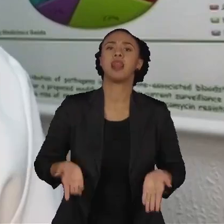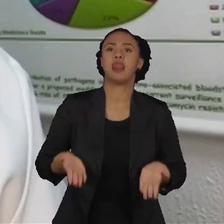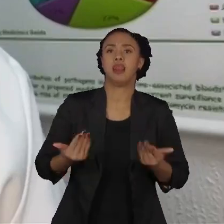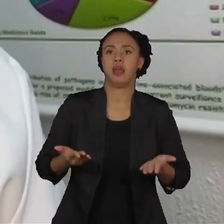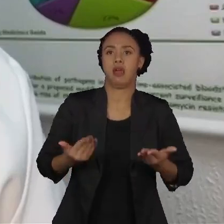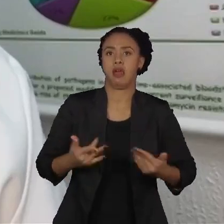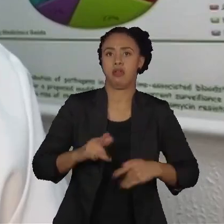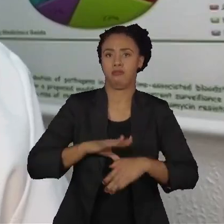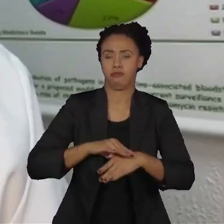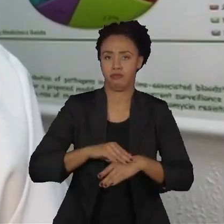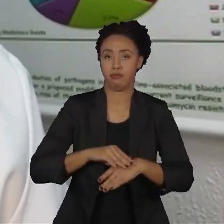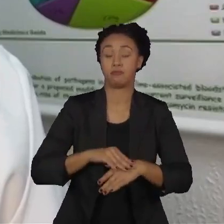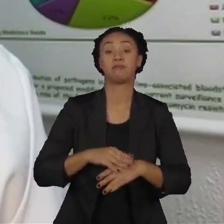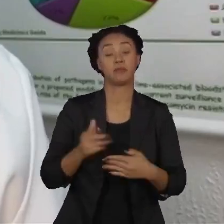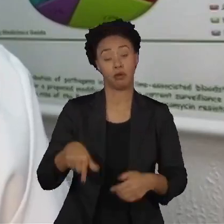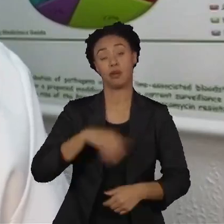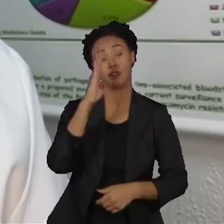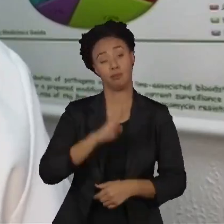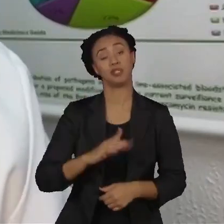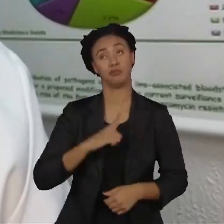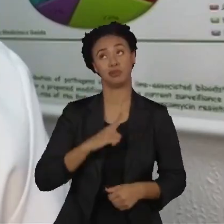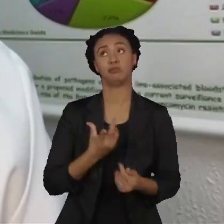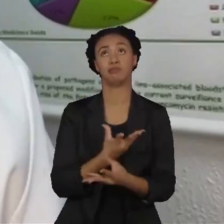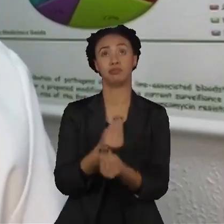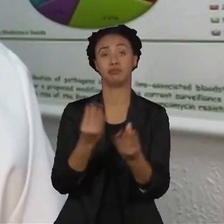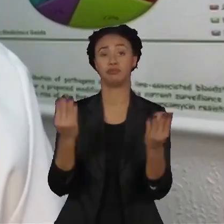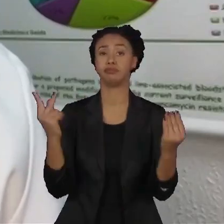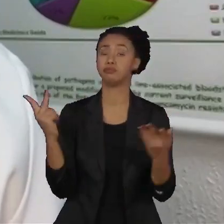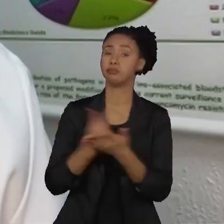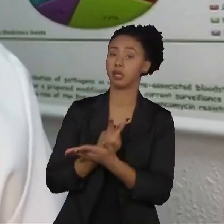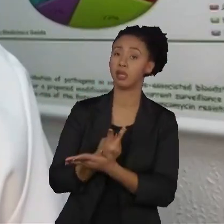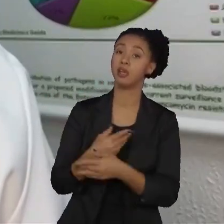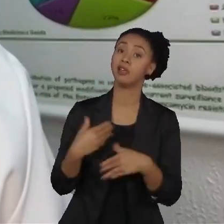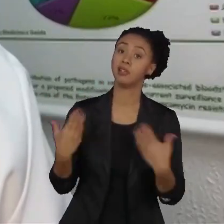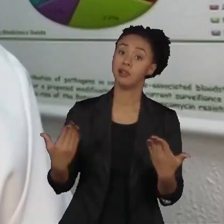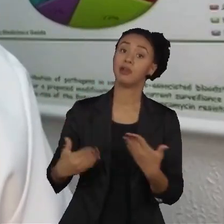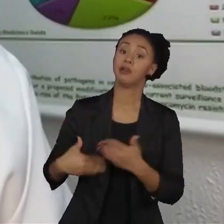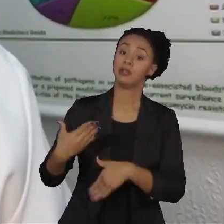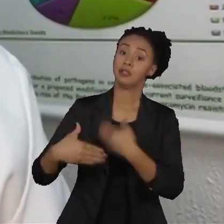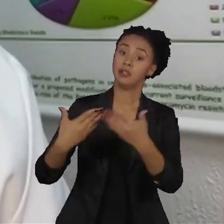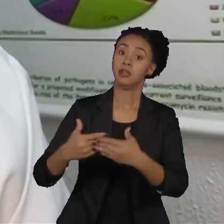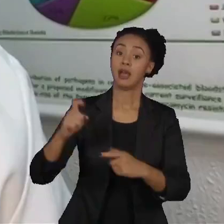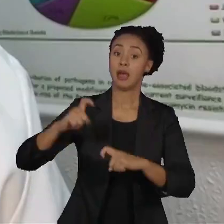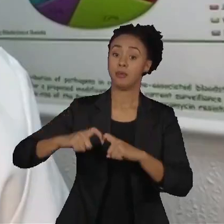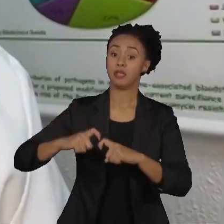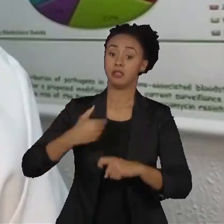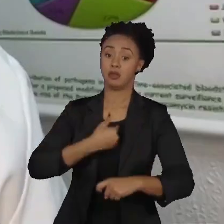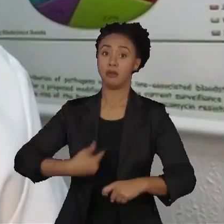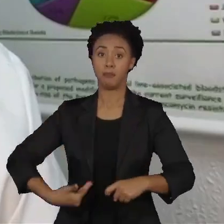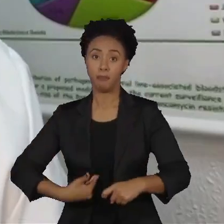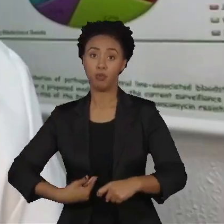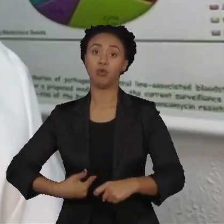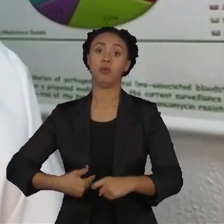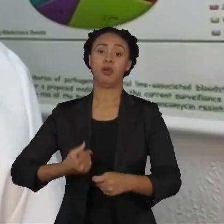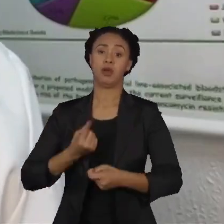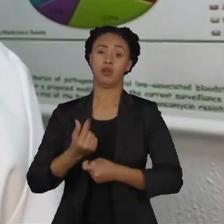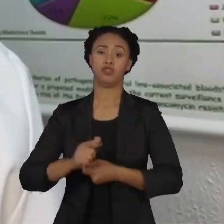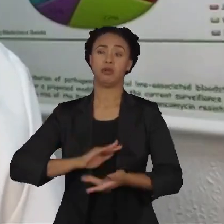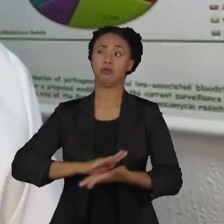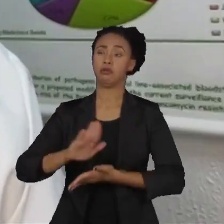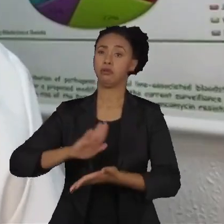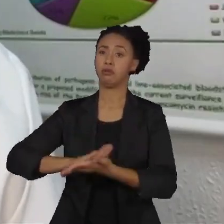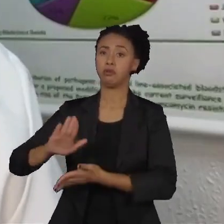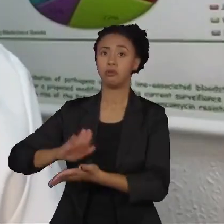é bastante prevalente no nosso país, levando a custos altos da medicina pública e privada e